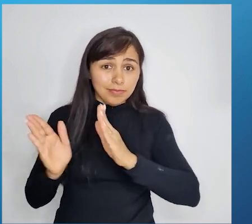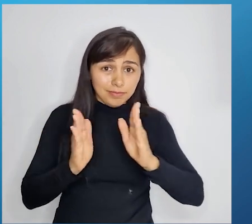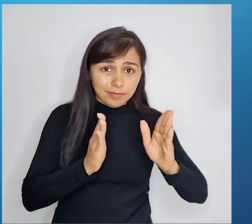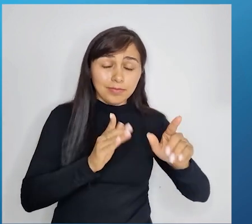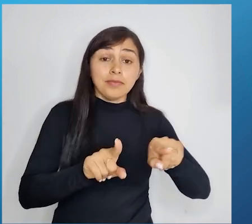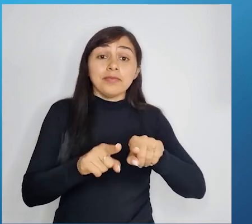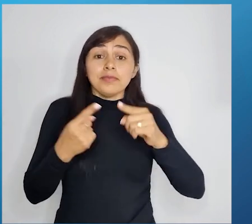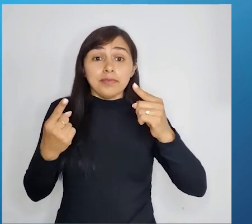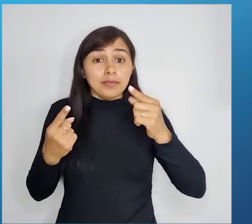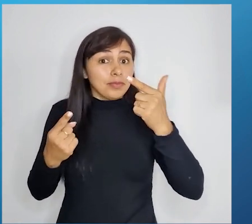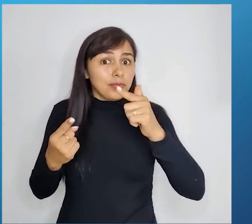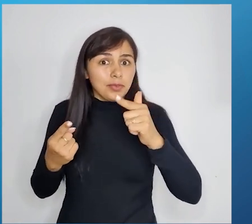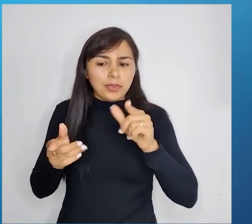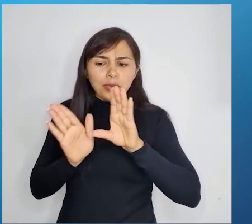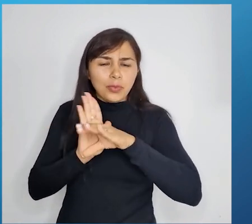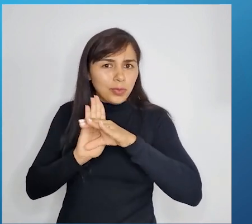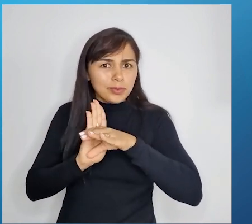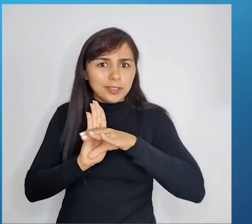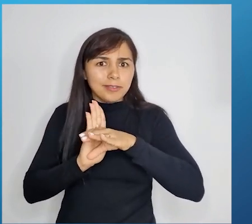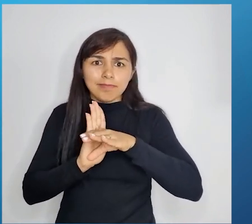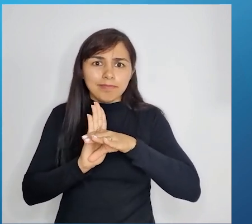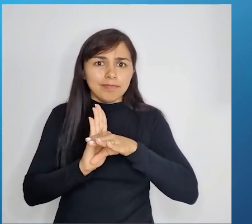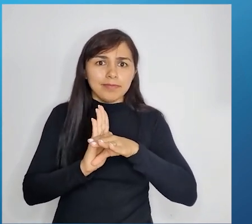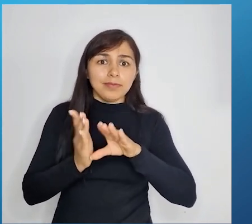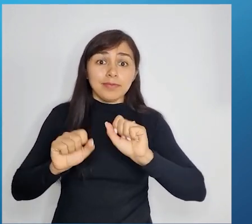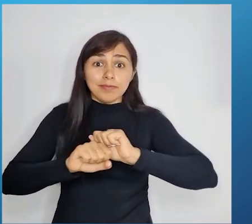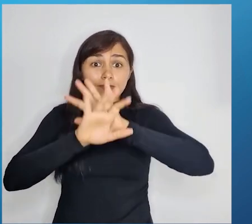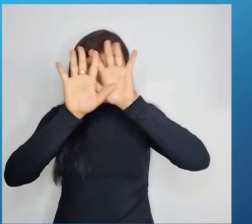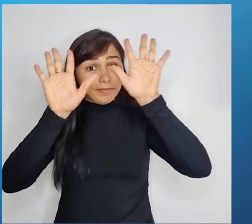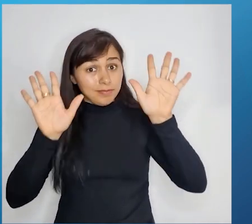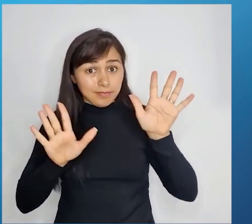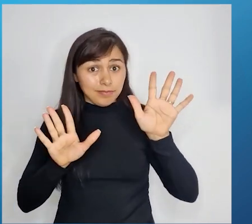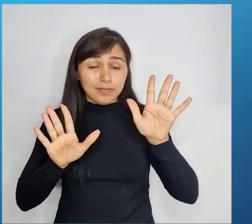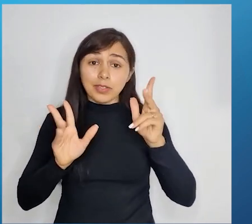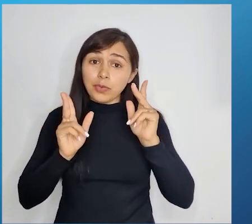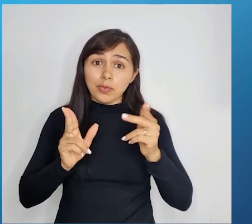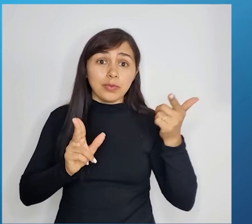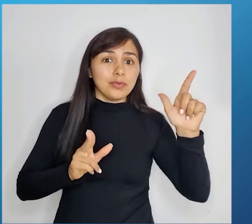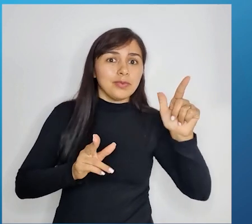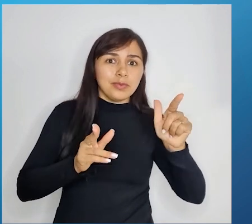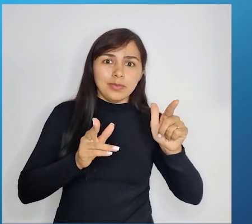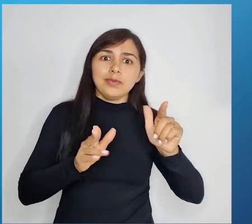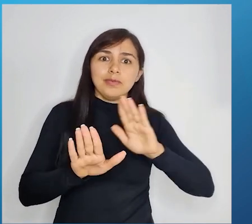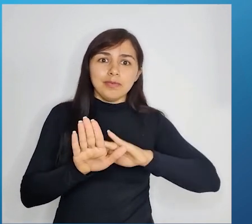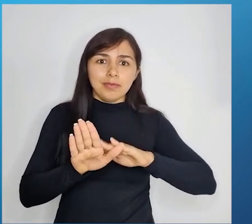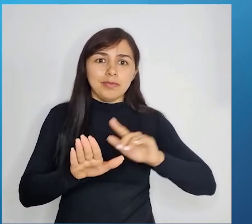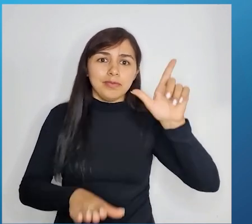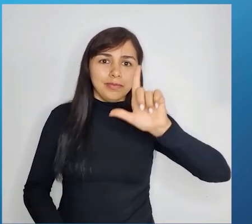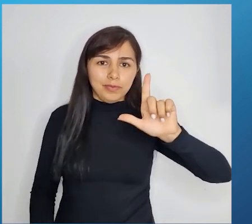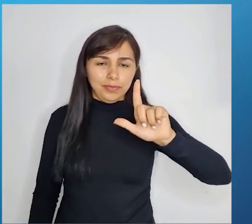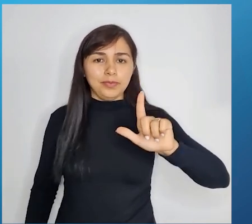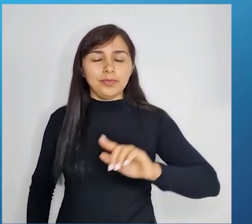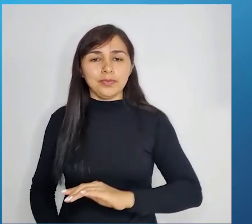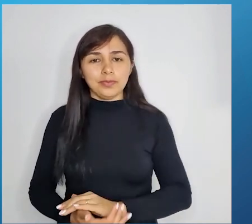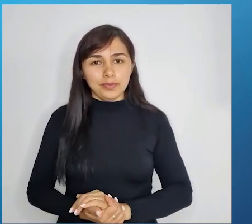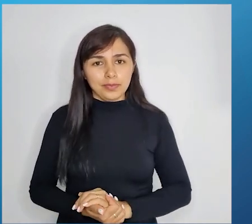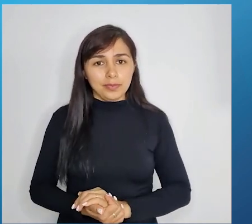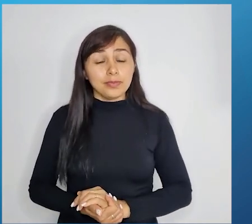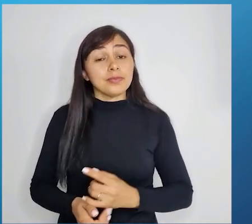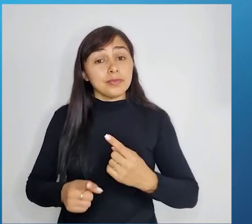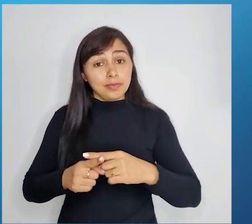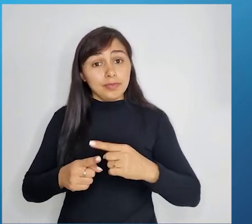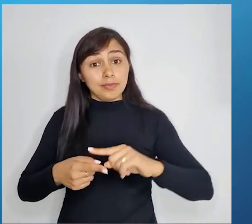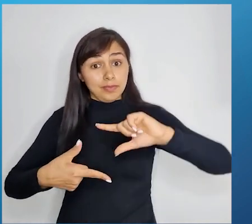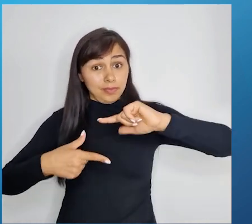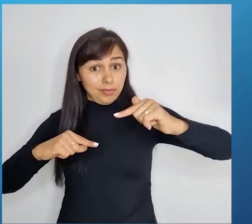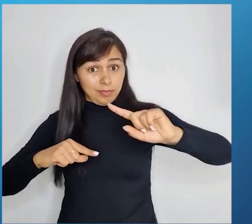várias fases, mas não possui uma definição tão clara e unificada quanto outros movimentos literários. Em